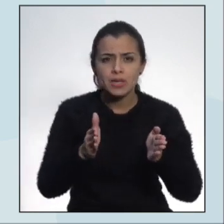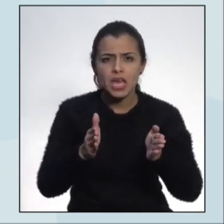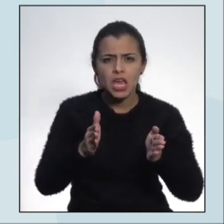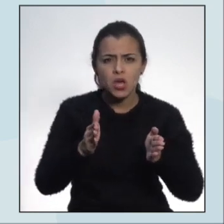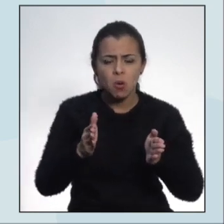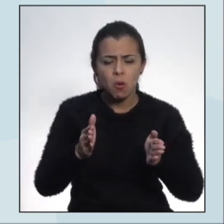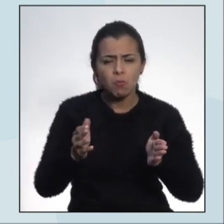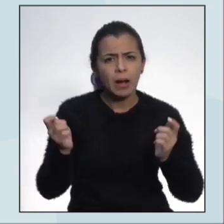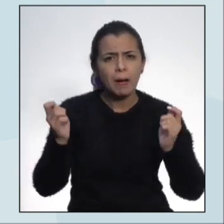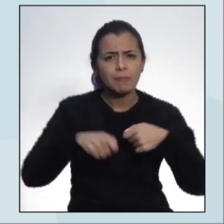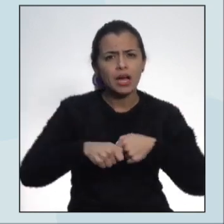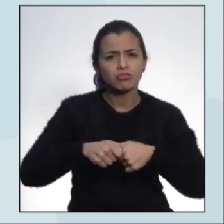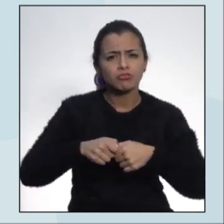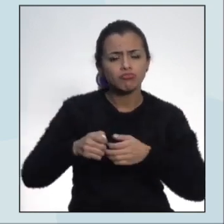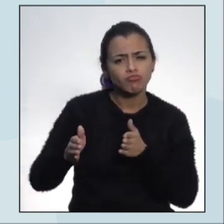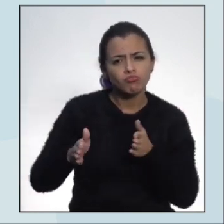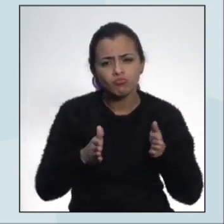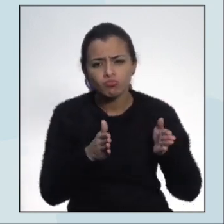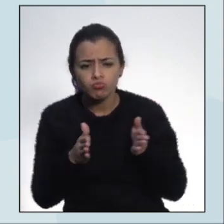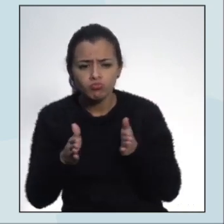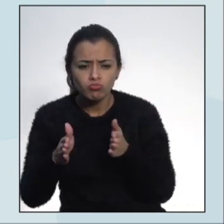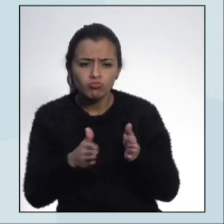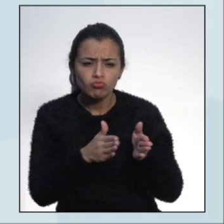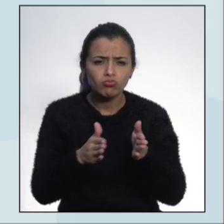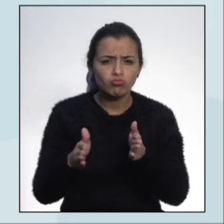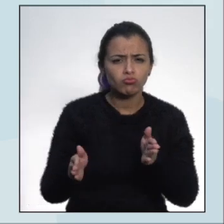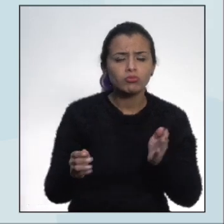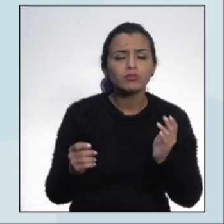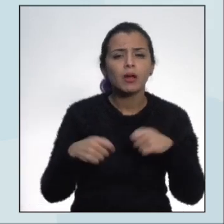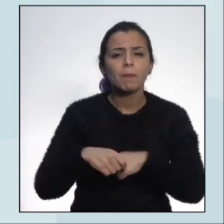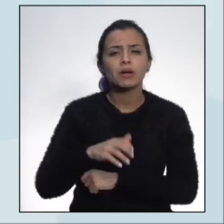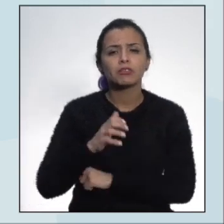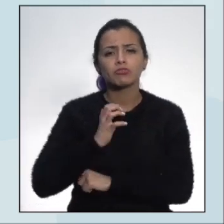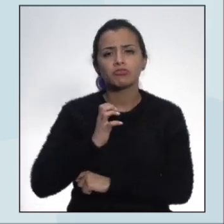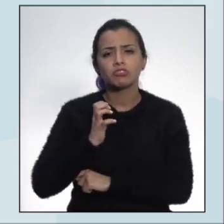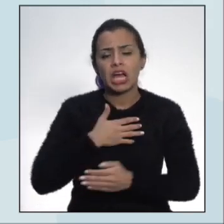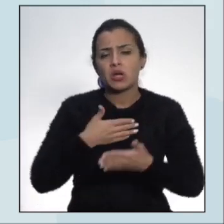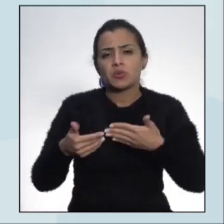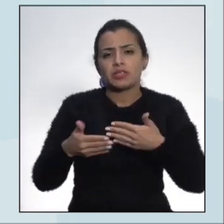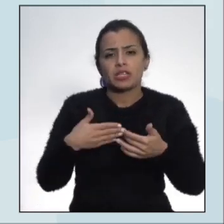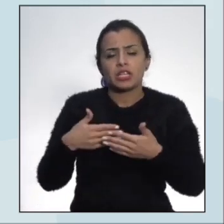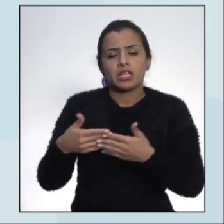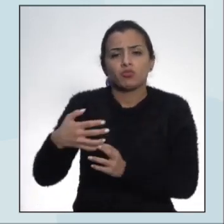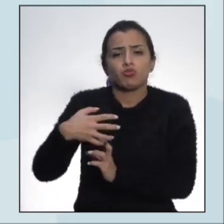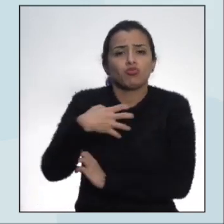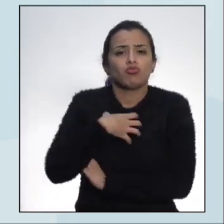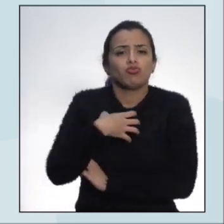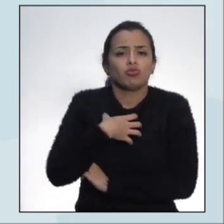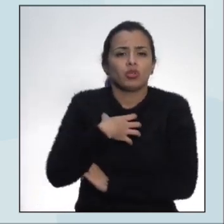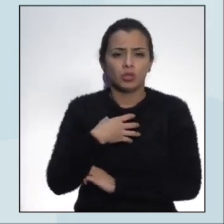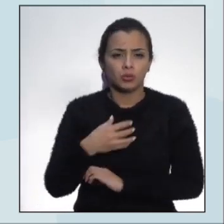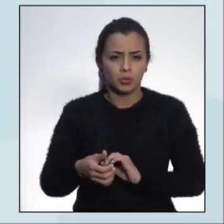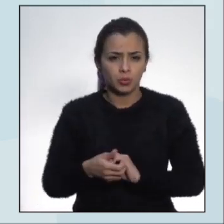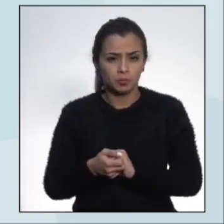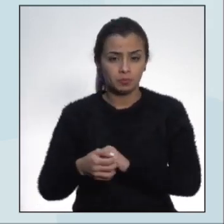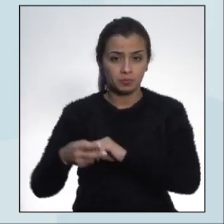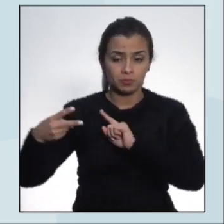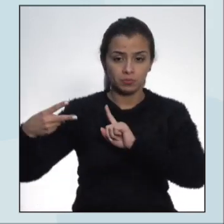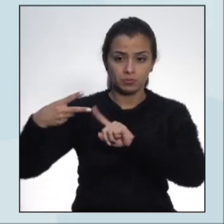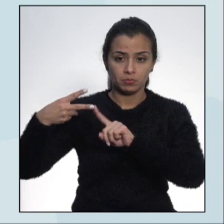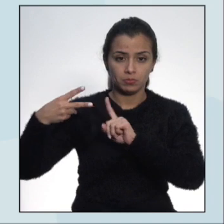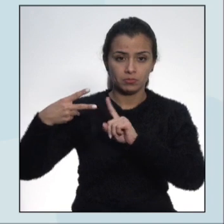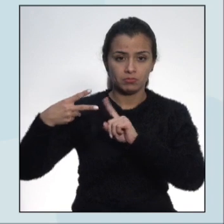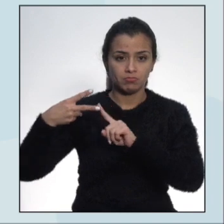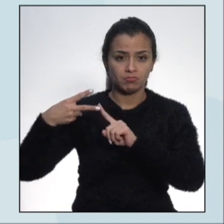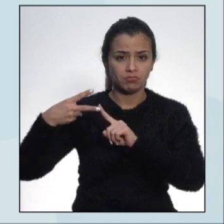seja, todos os meios possíveis para enriquecer-se, né? Não importa o que faça. Ou como não importa, né?